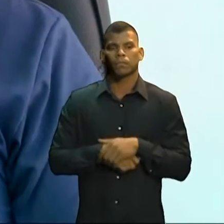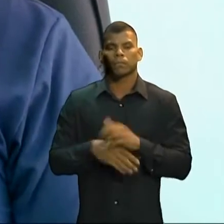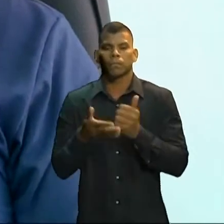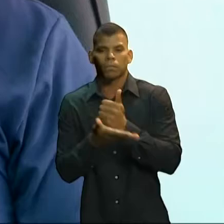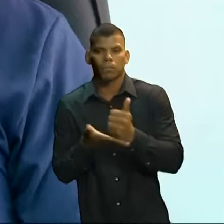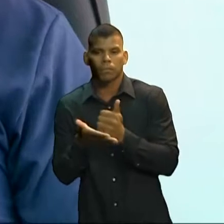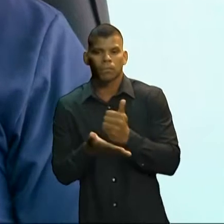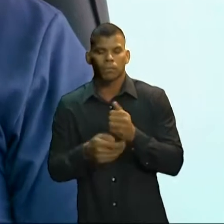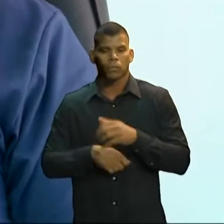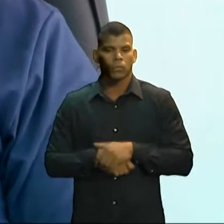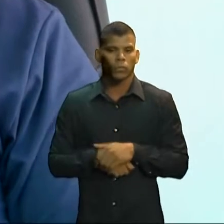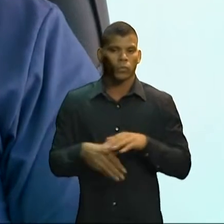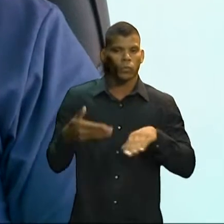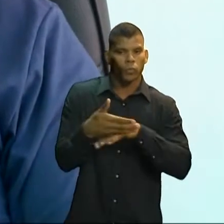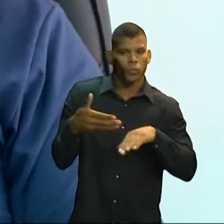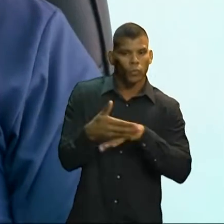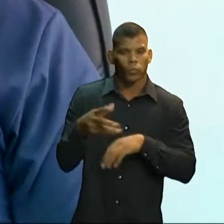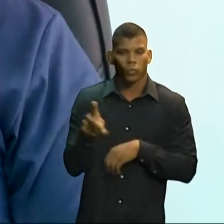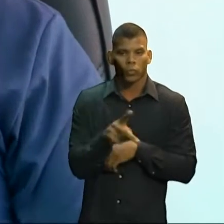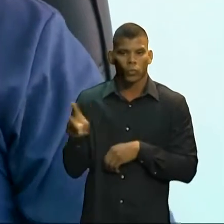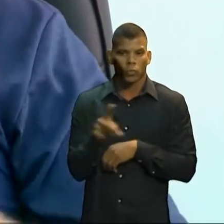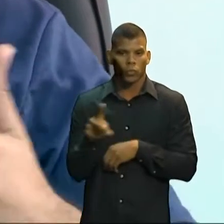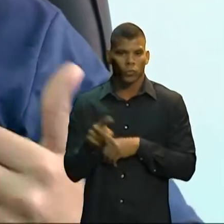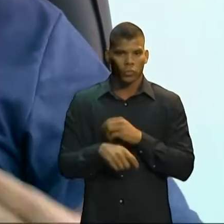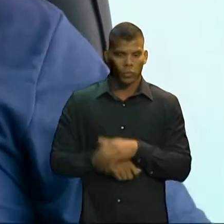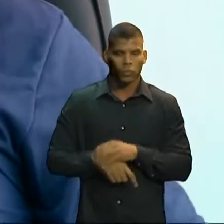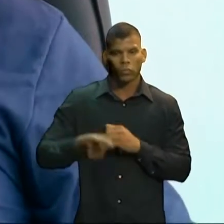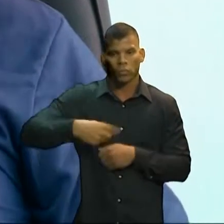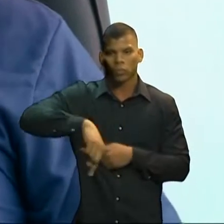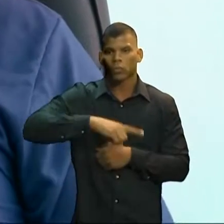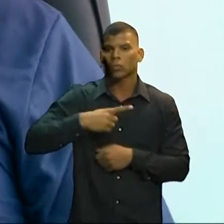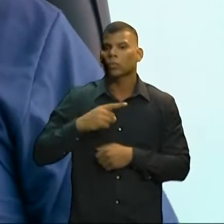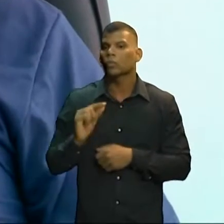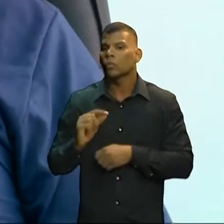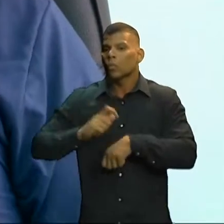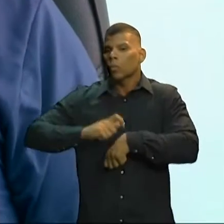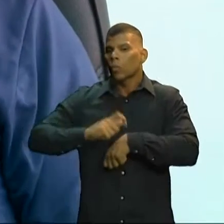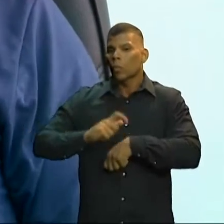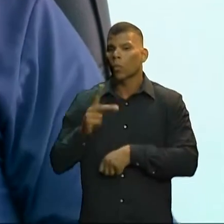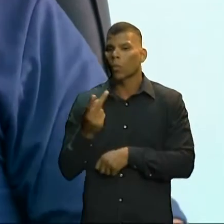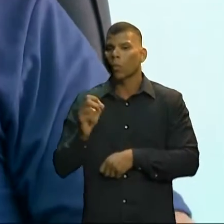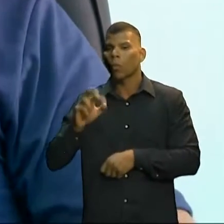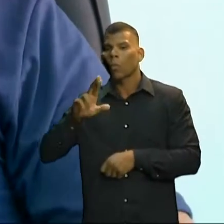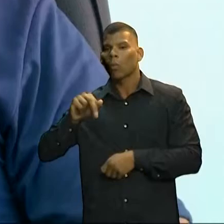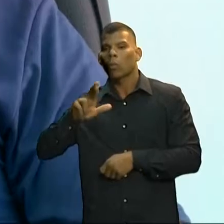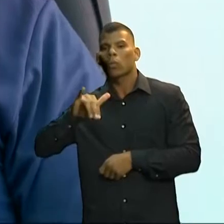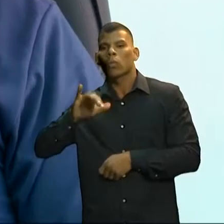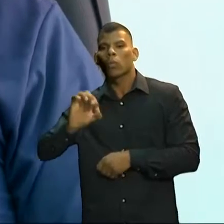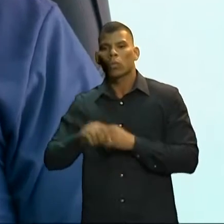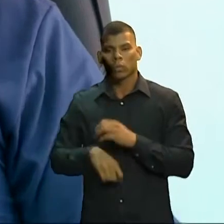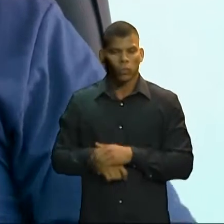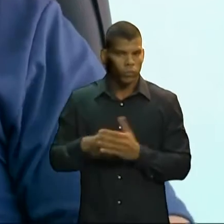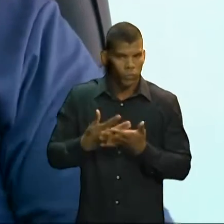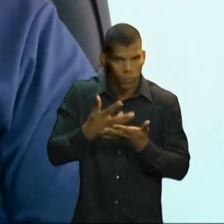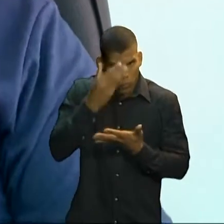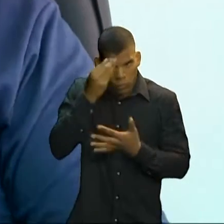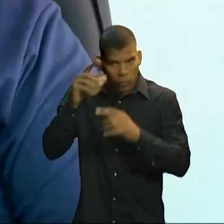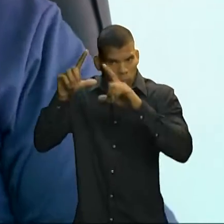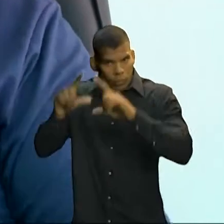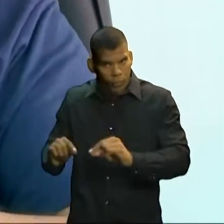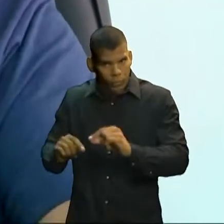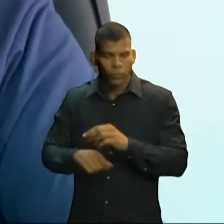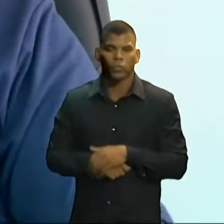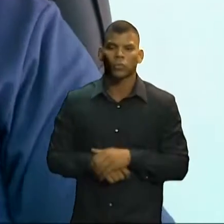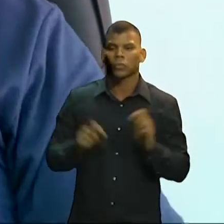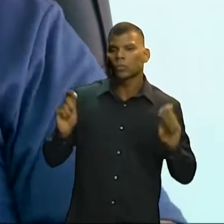mais efetiva dos professores, já que nós teremos uma ampliação de carga horária, teremos uma redução de conteúdos, teremos a possibilidade,